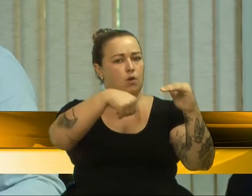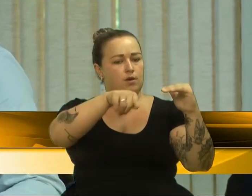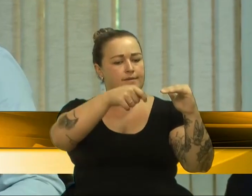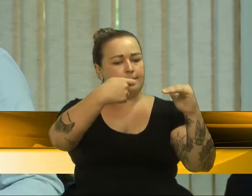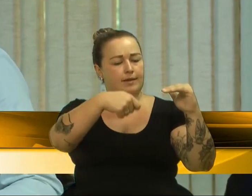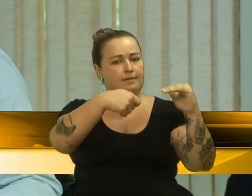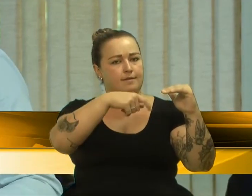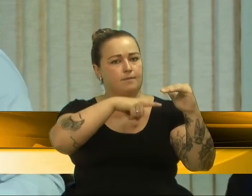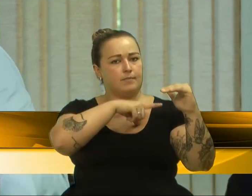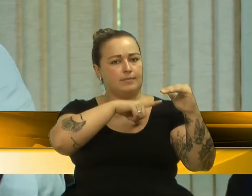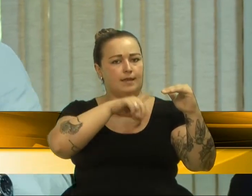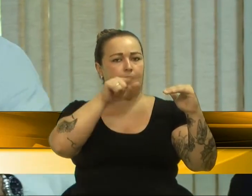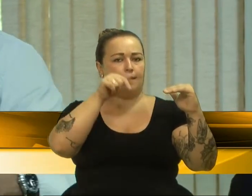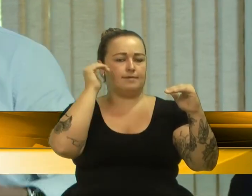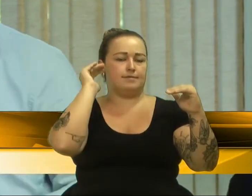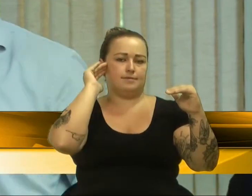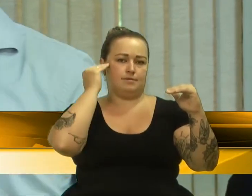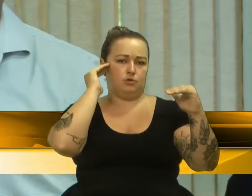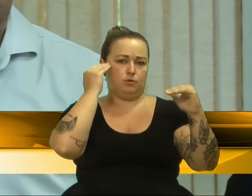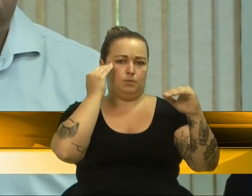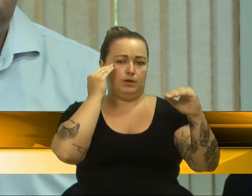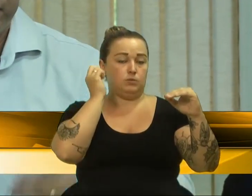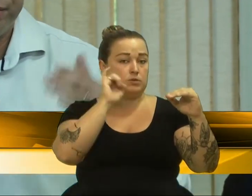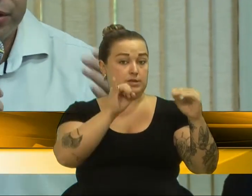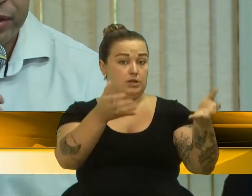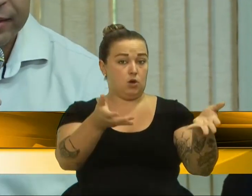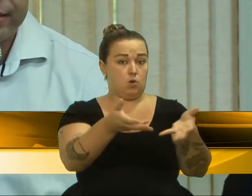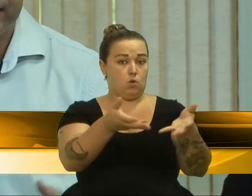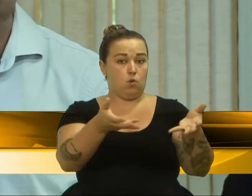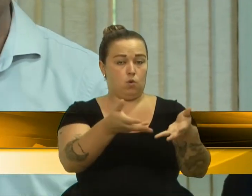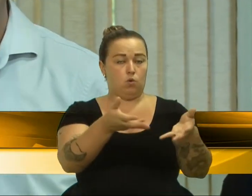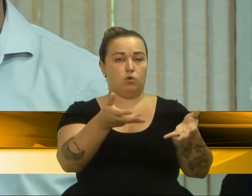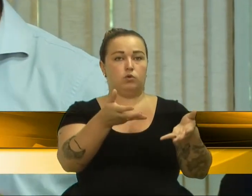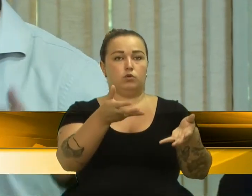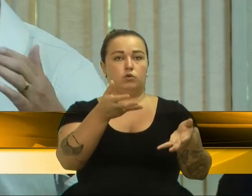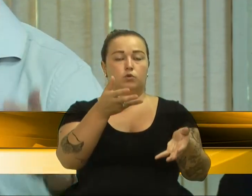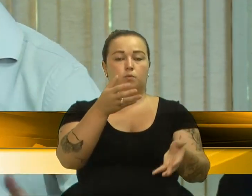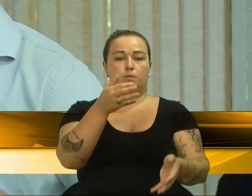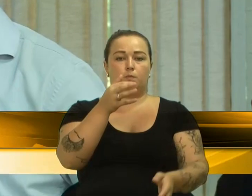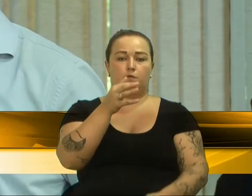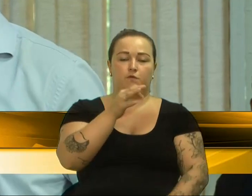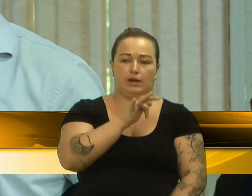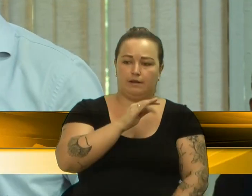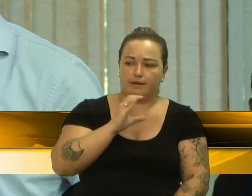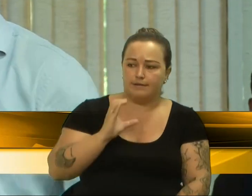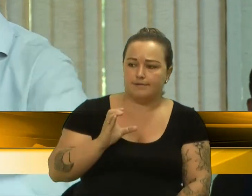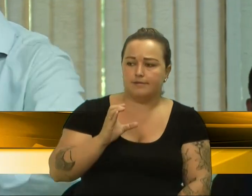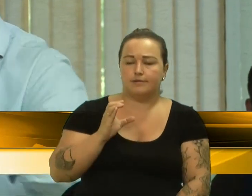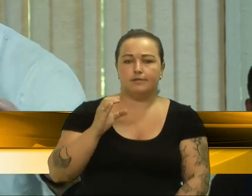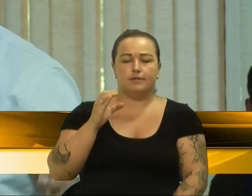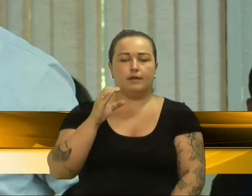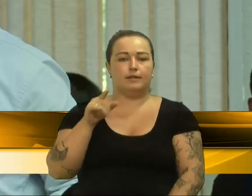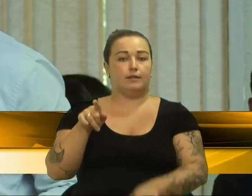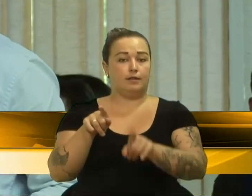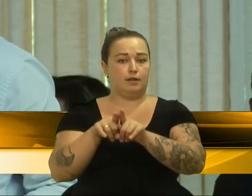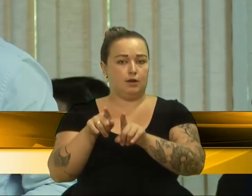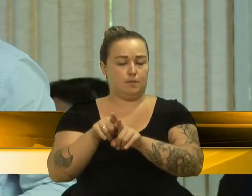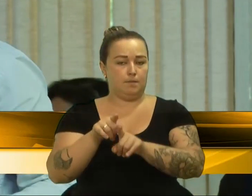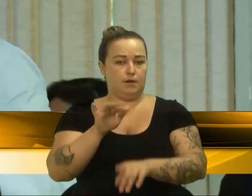essa compreensão. Então, se hoje está o prefeito Casquina, o vice Eloy Frisso, independente das